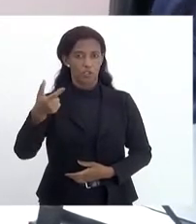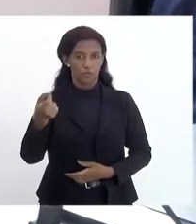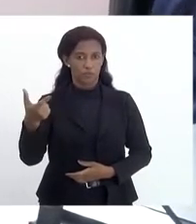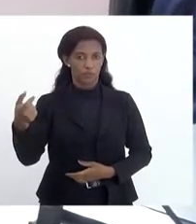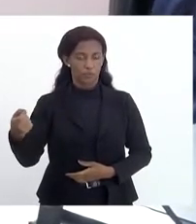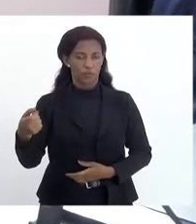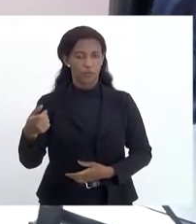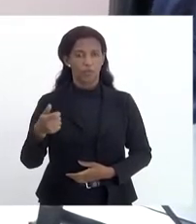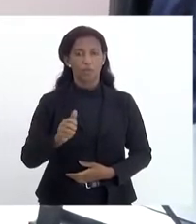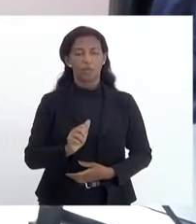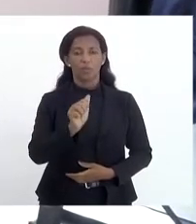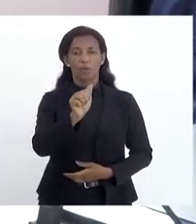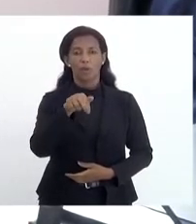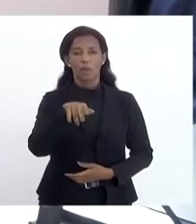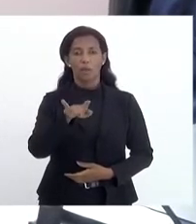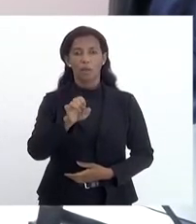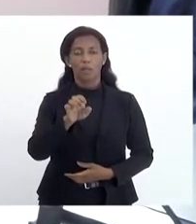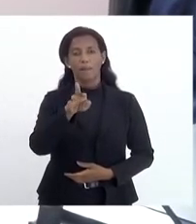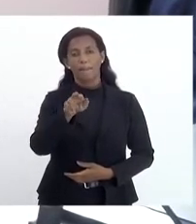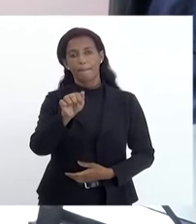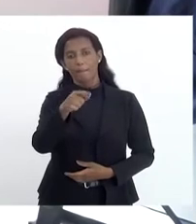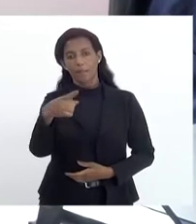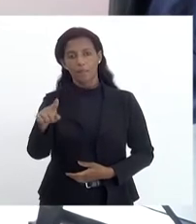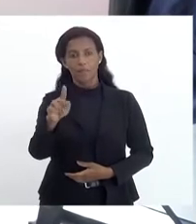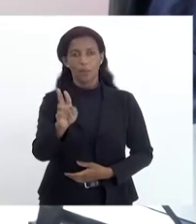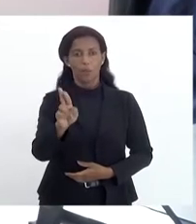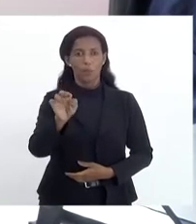3260-2020, autoria deputado André Correia, Brazão, Bruno Dauaire.